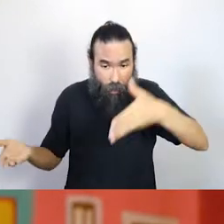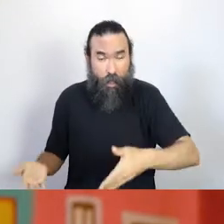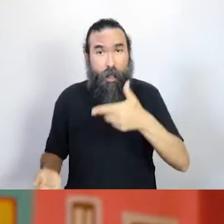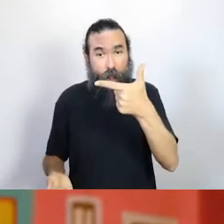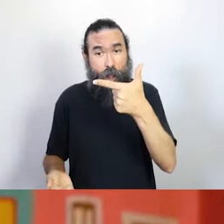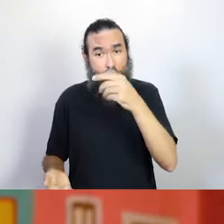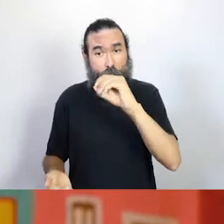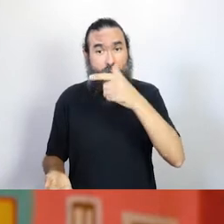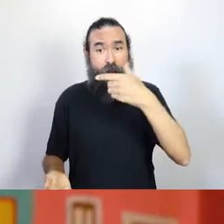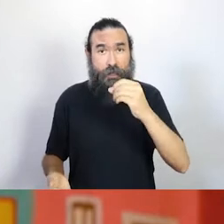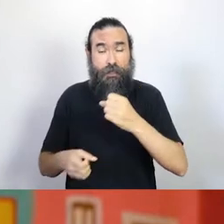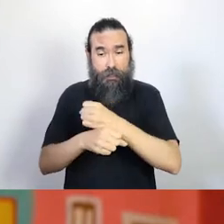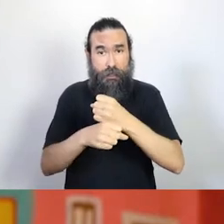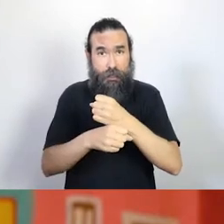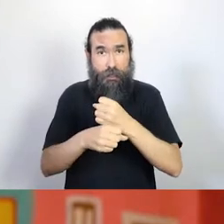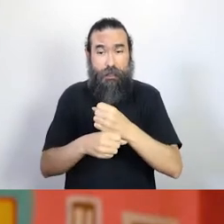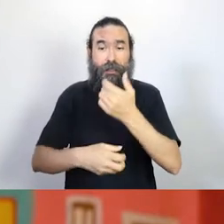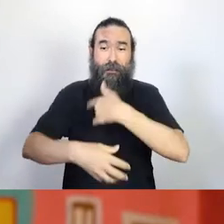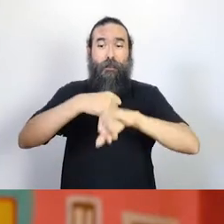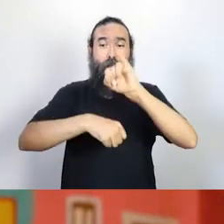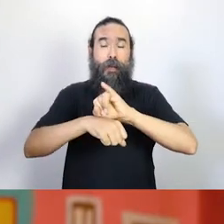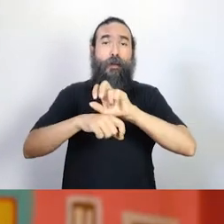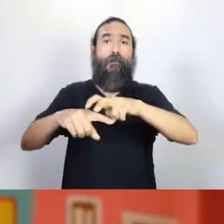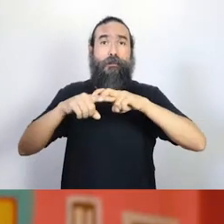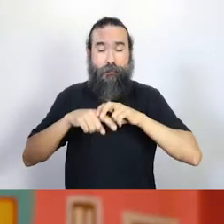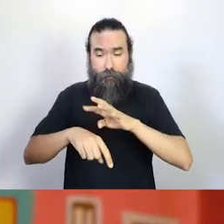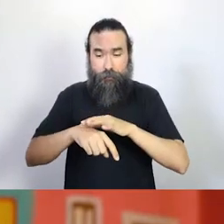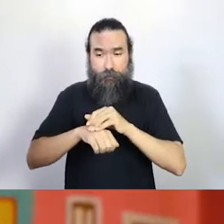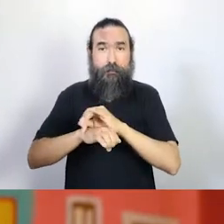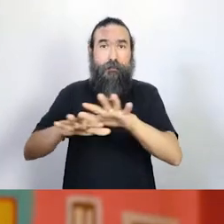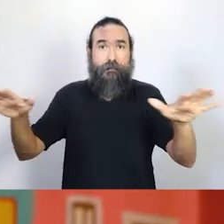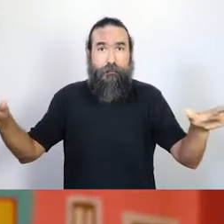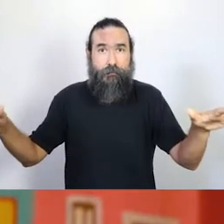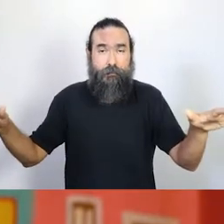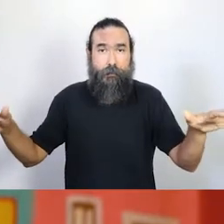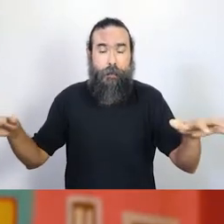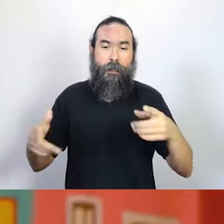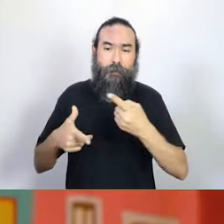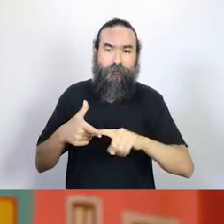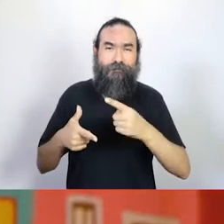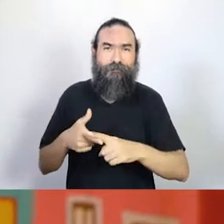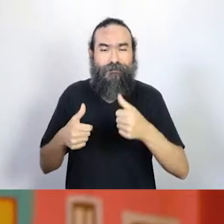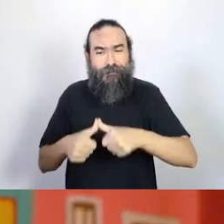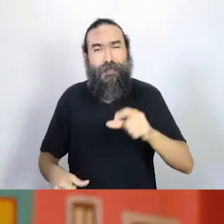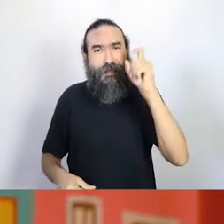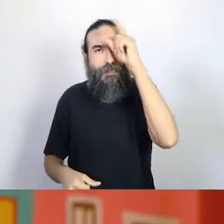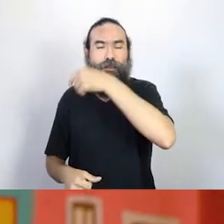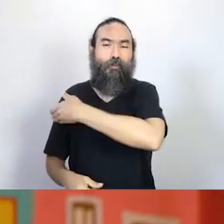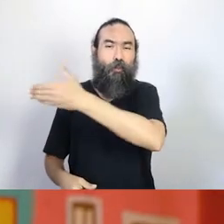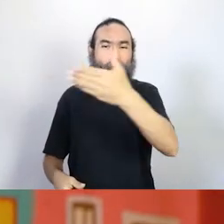né, devido também às circunstâncias que estamos enfrentando, desse momento difícil para